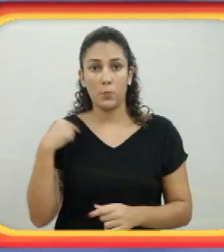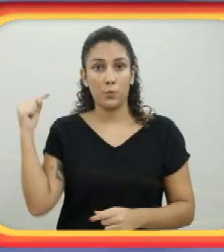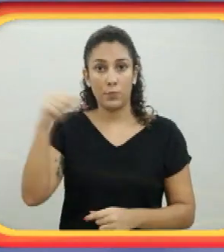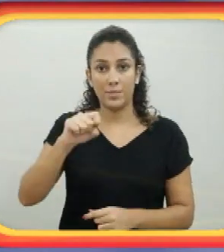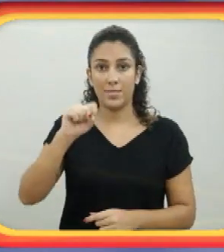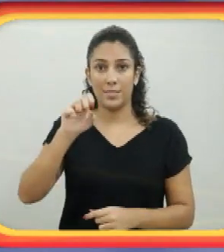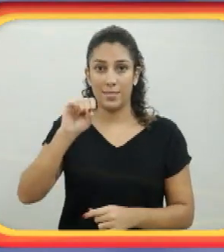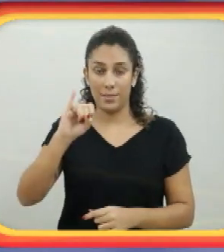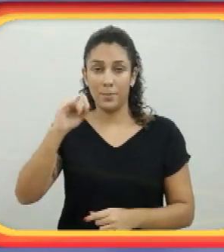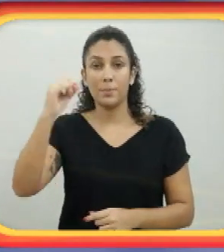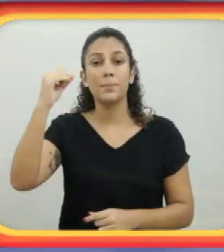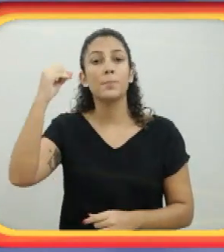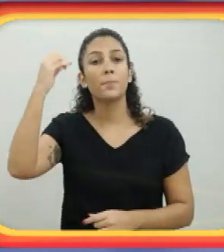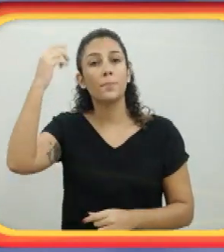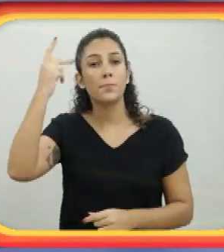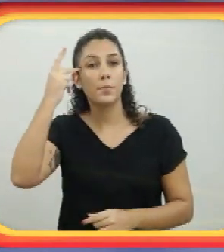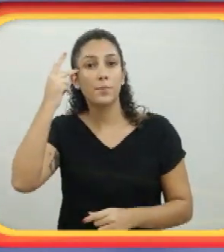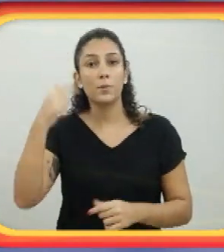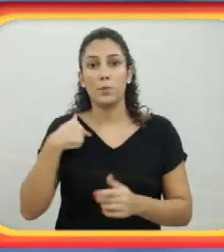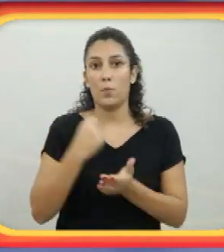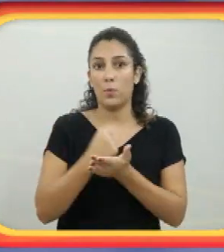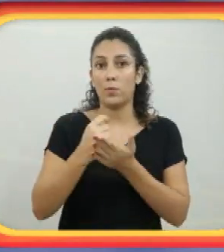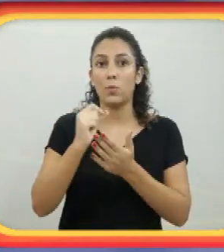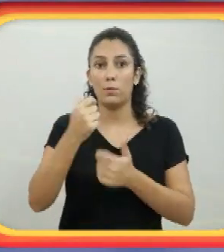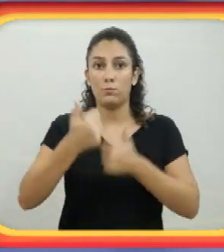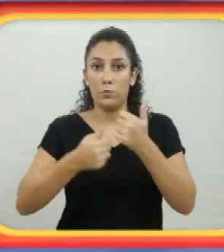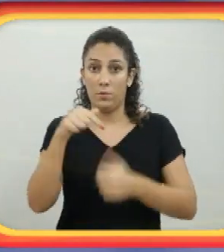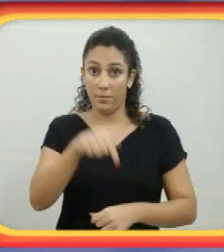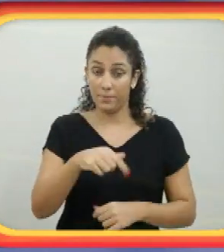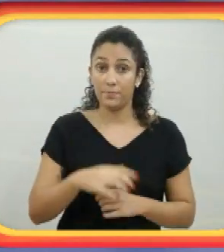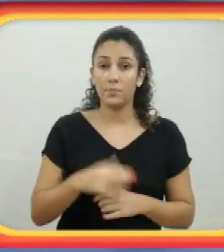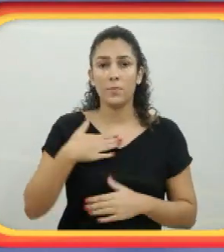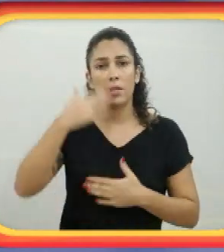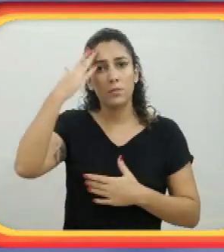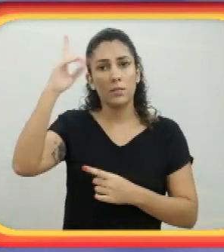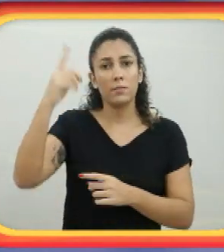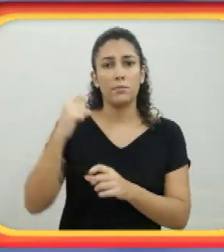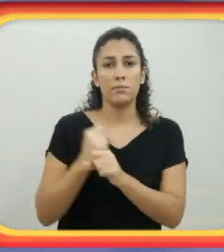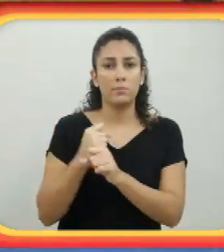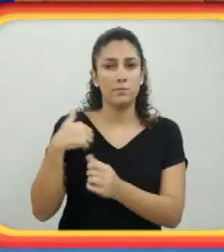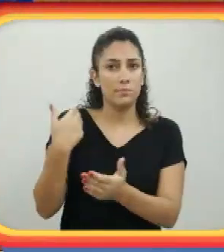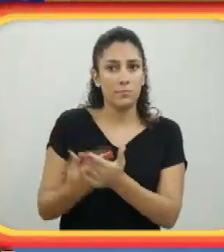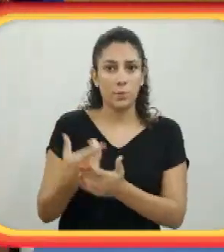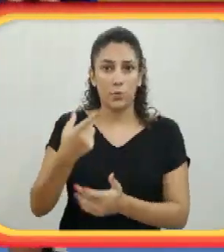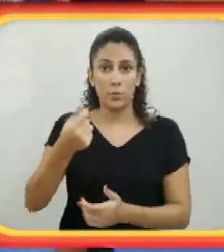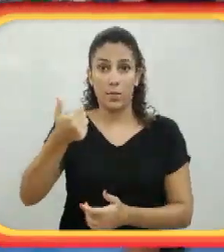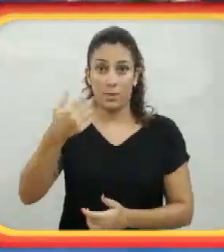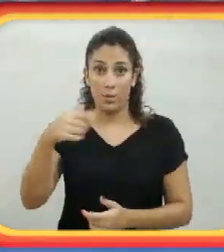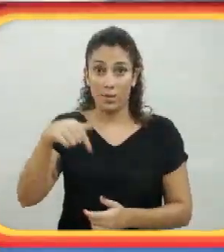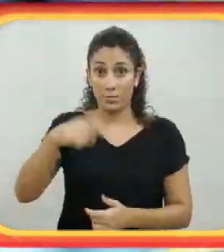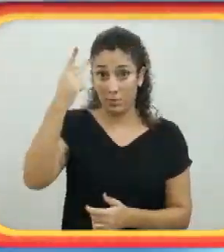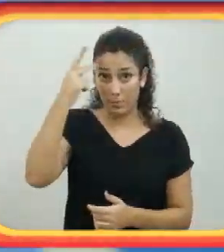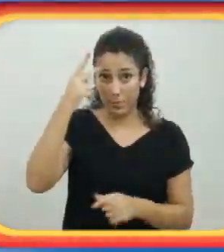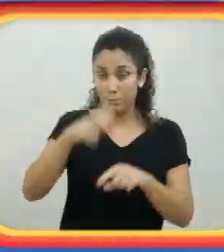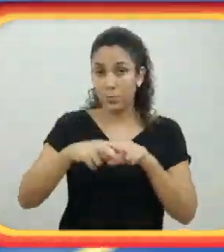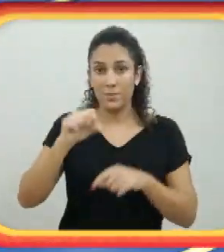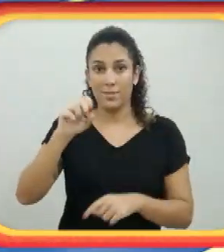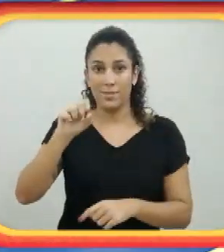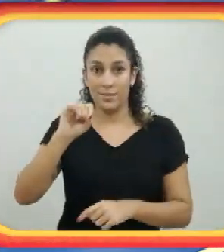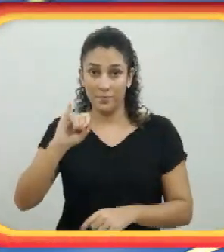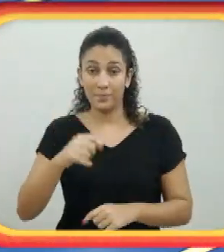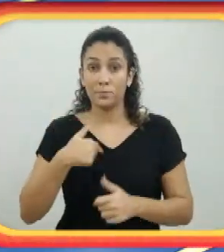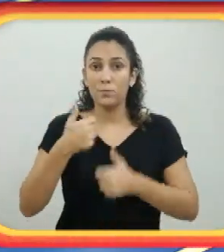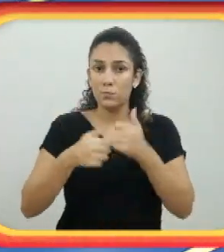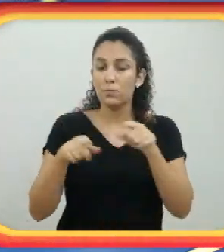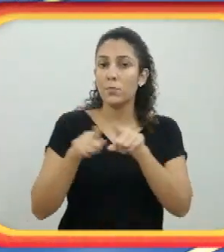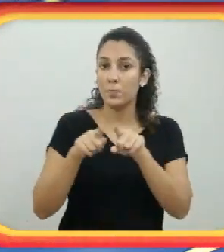aqui. Graças a Deus, estou desde 2014 aqui em São Paulo, pelo César de São Paulo, jogando e também na seleção brasileira. Eu jogo